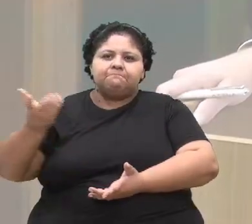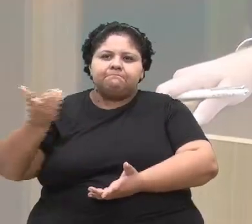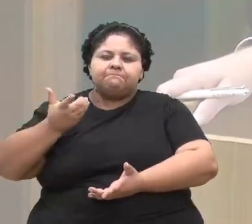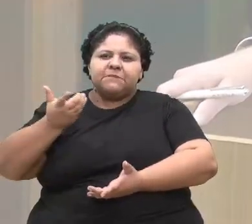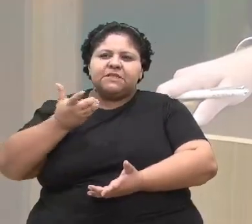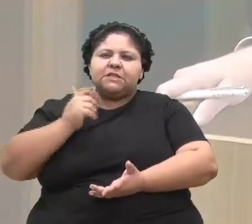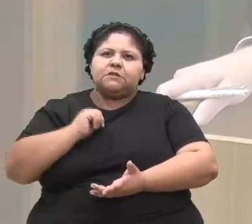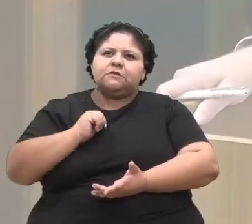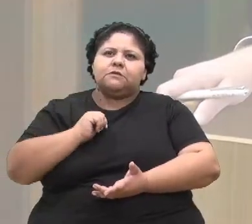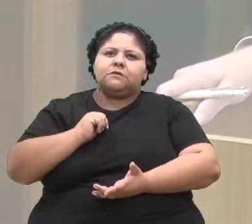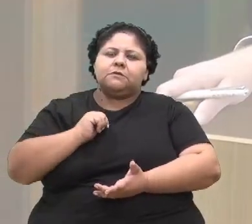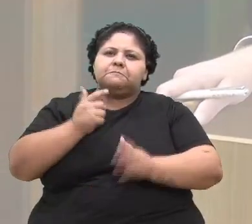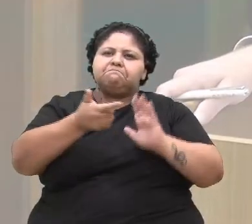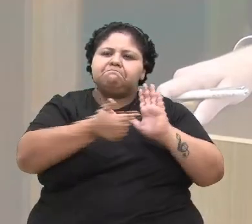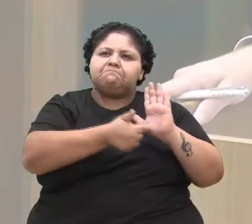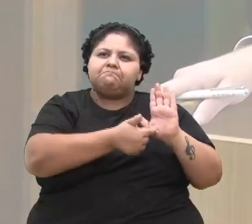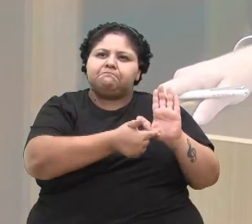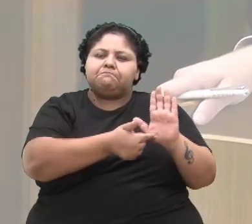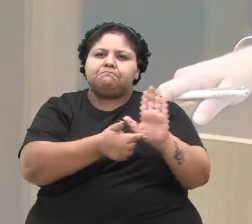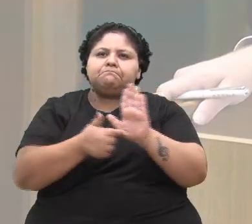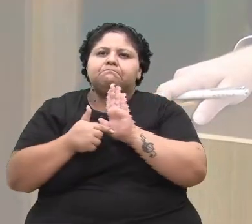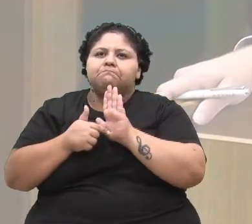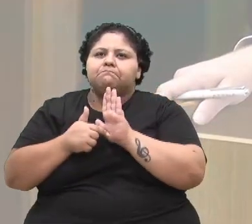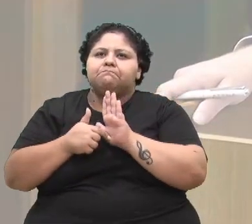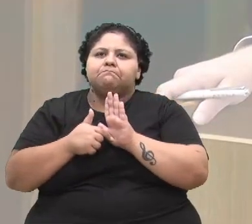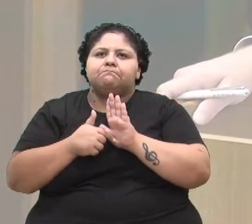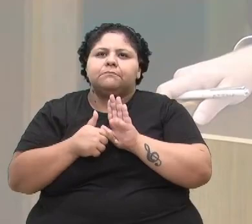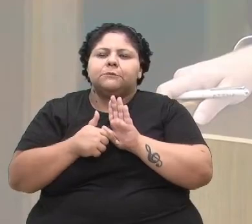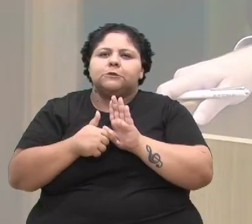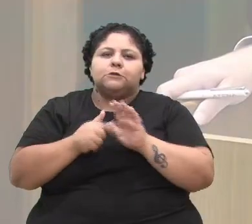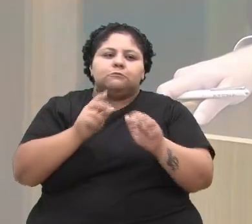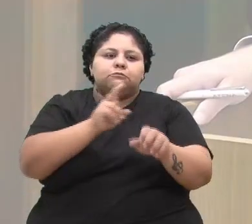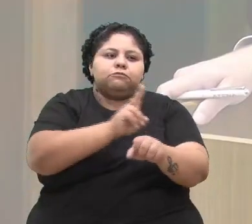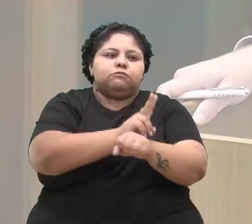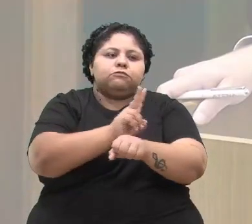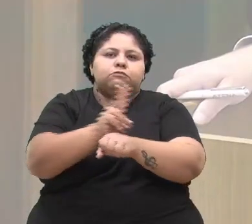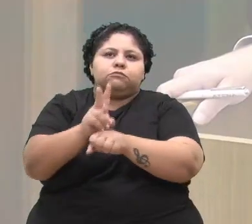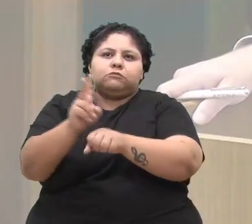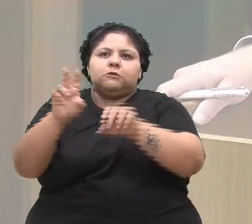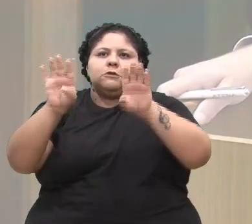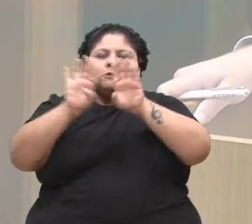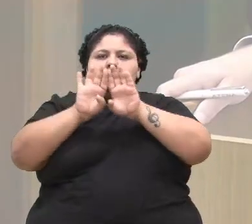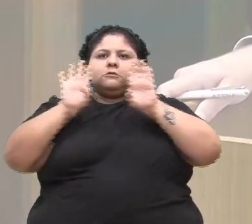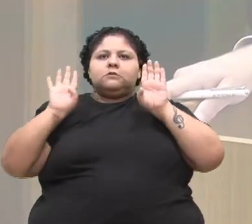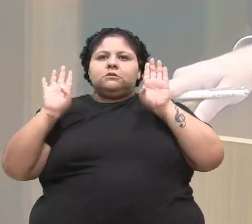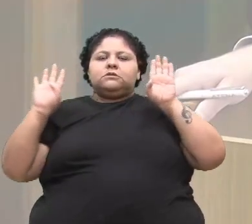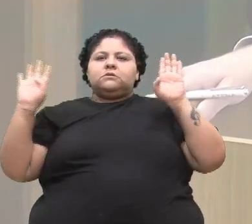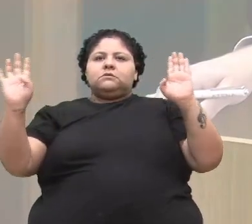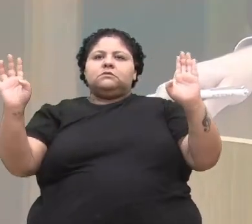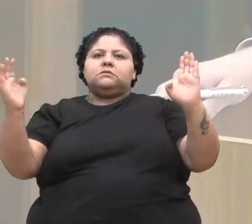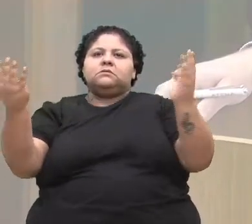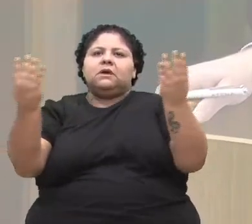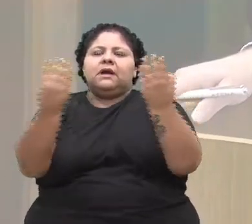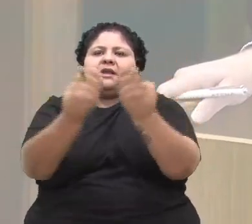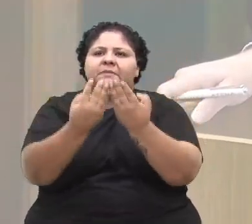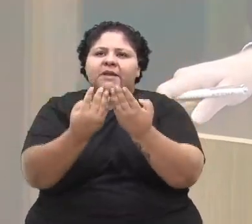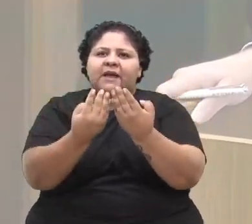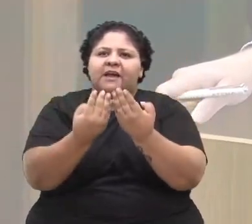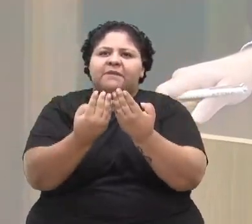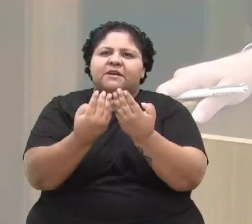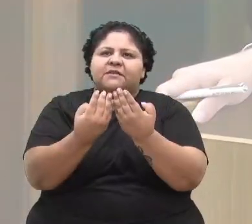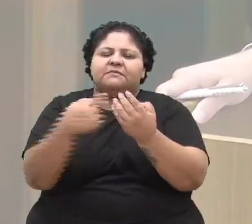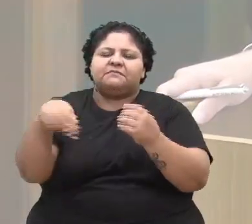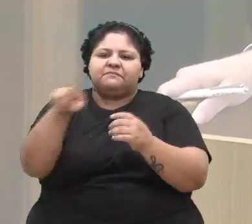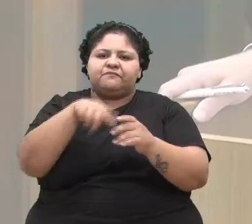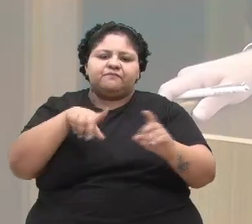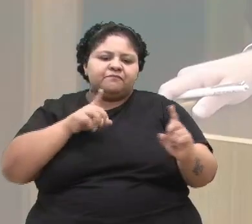promover a situação do monitoramento, cercamento eletrônico, enfim, e nós